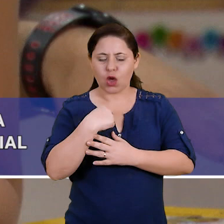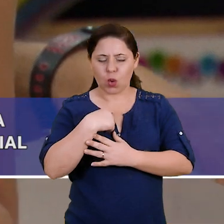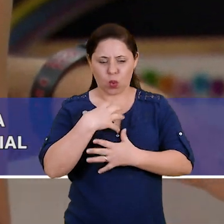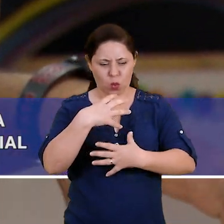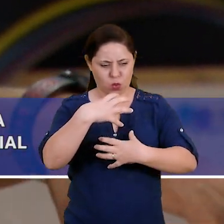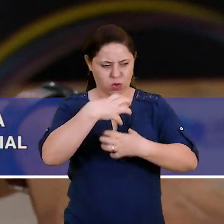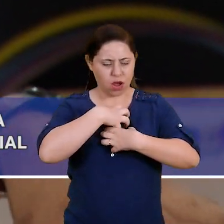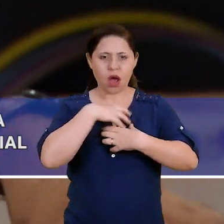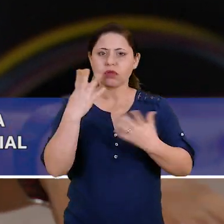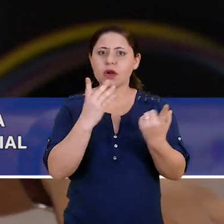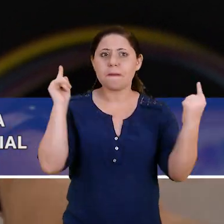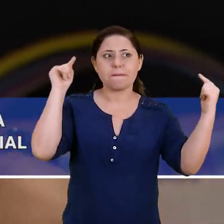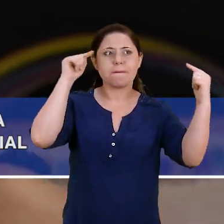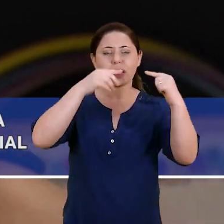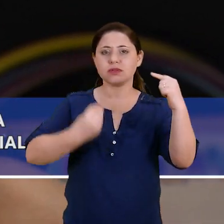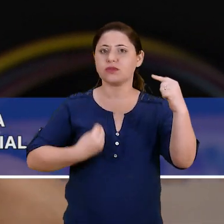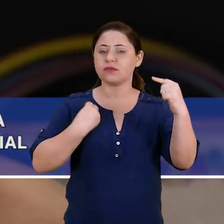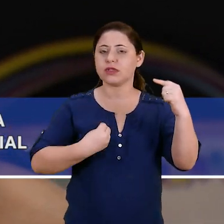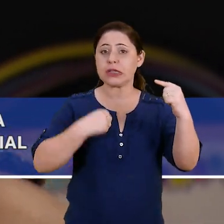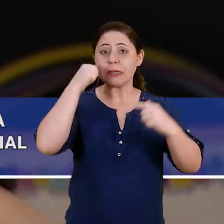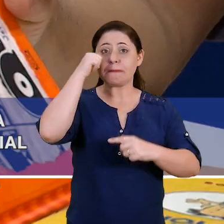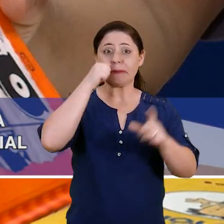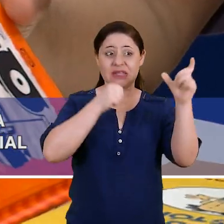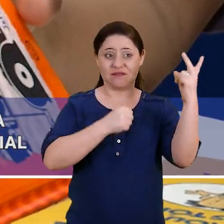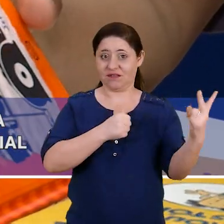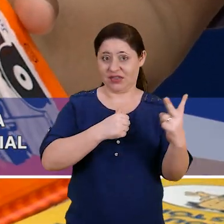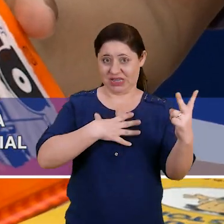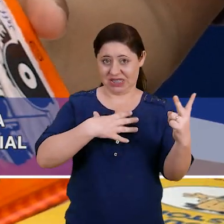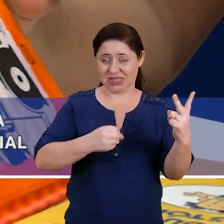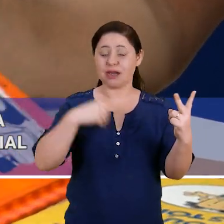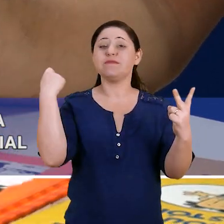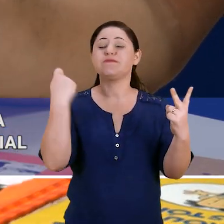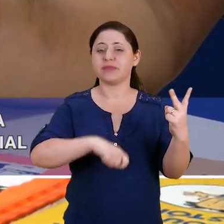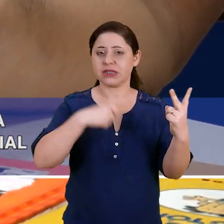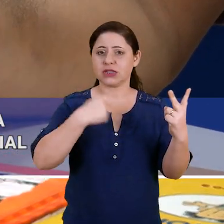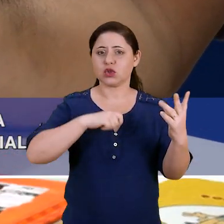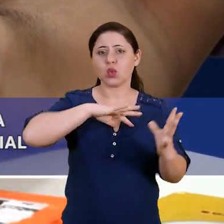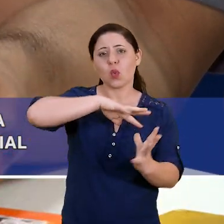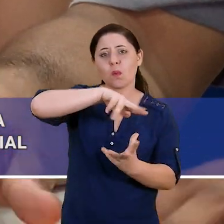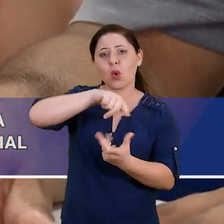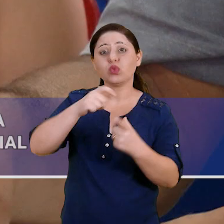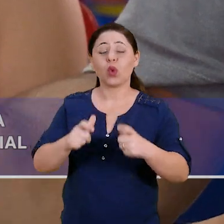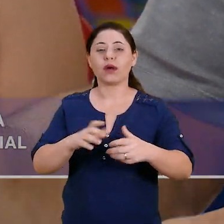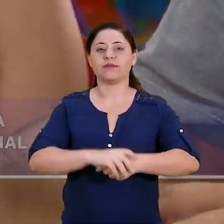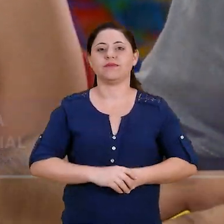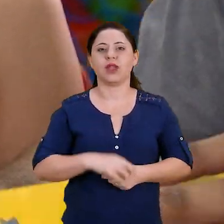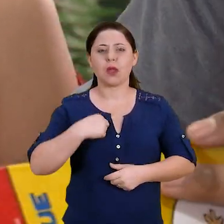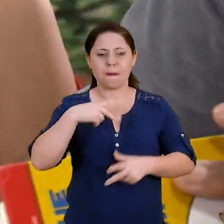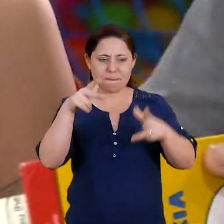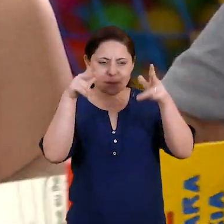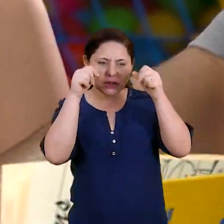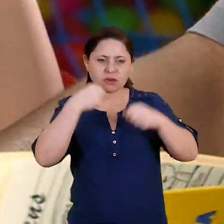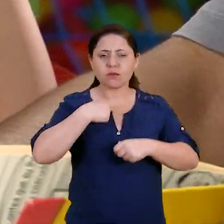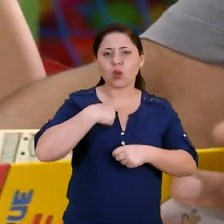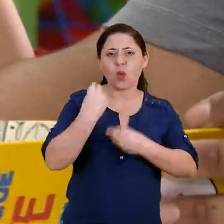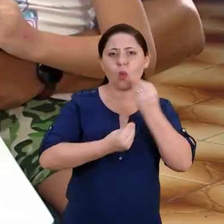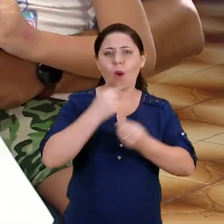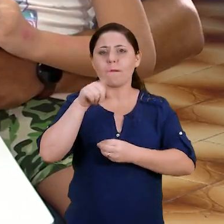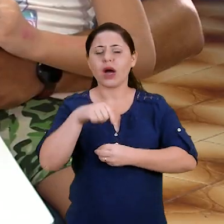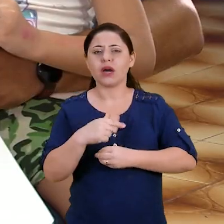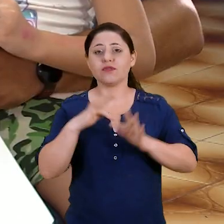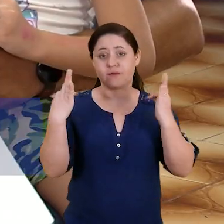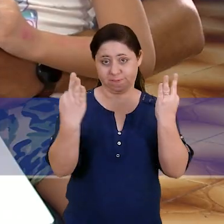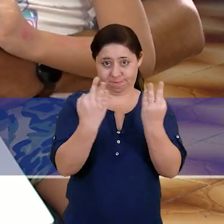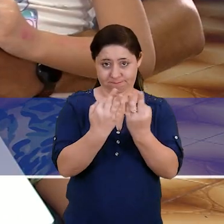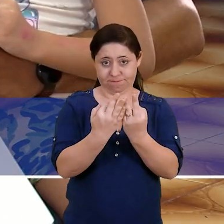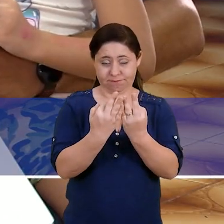paternidade, eu tomei isso como uma meta de vida de que as minhas filhas precisavam ter o lugar delas no mundo. Eu percebo o